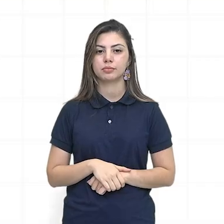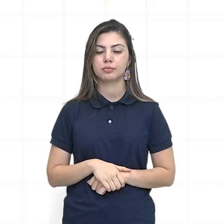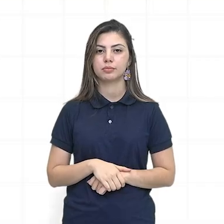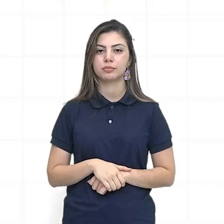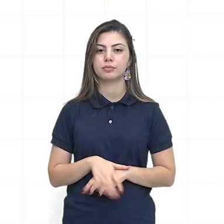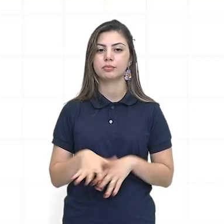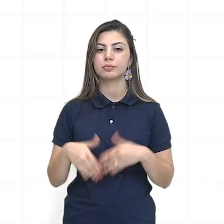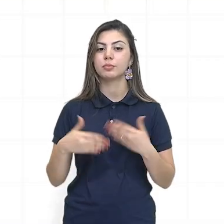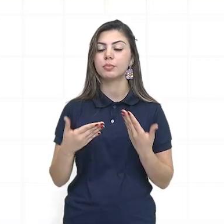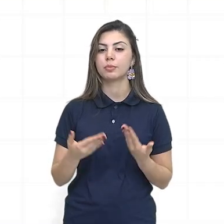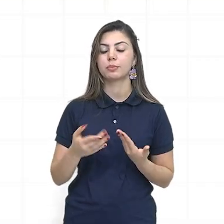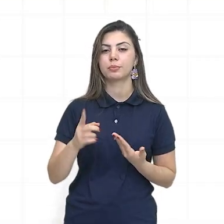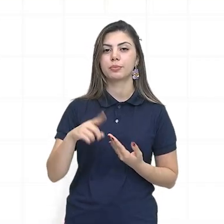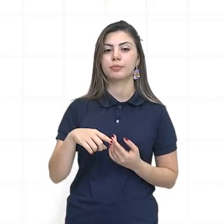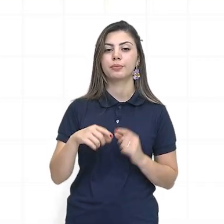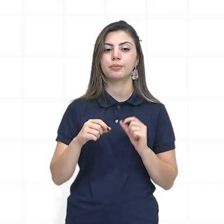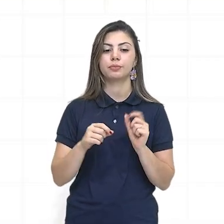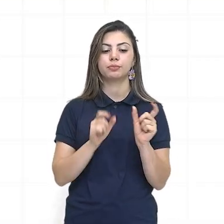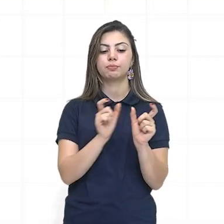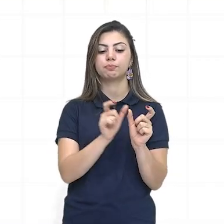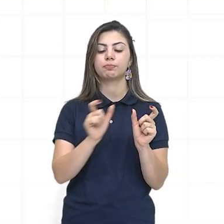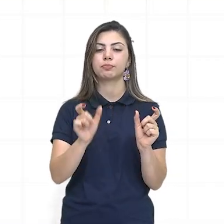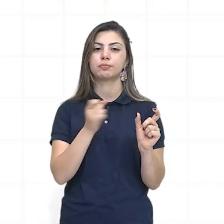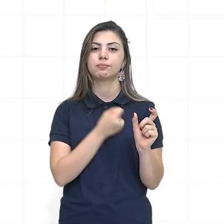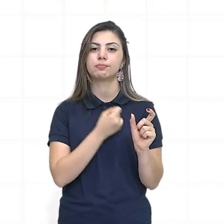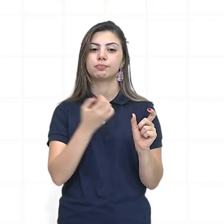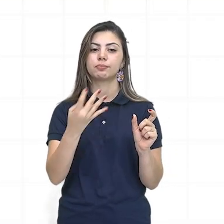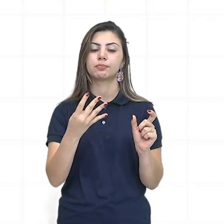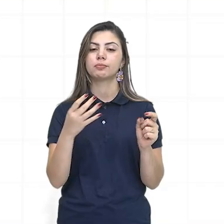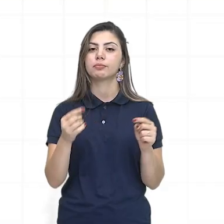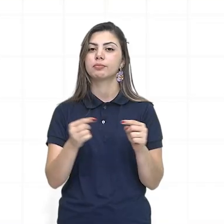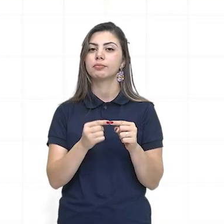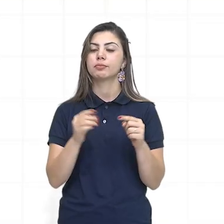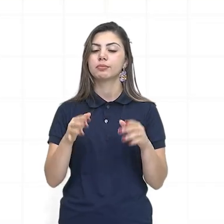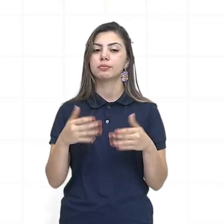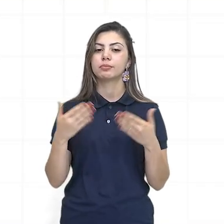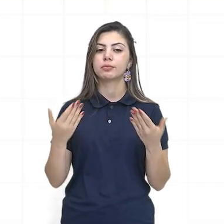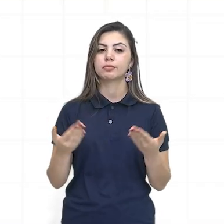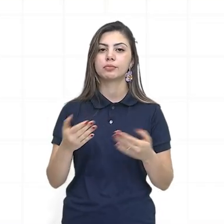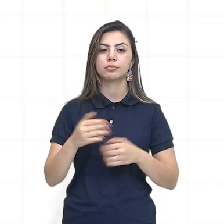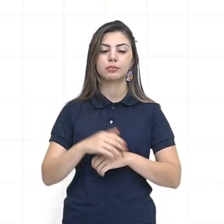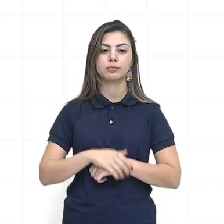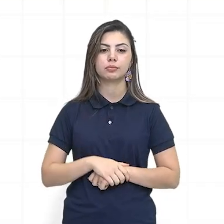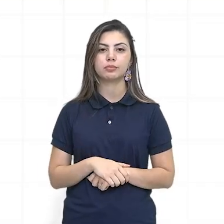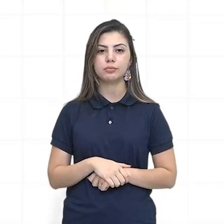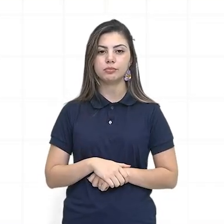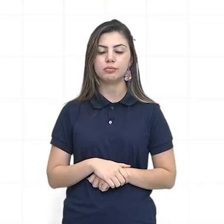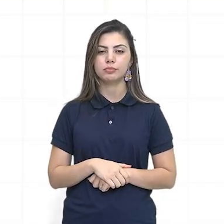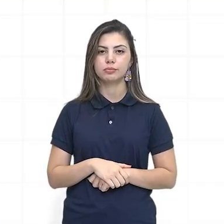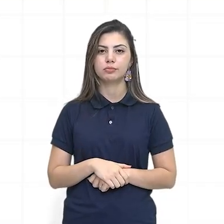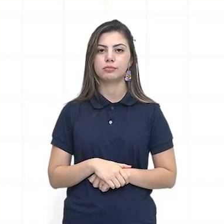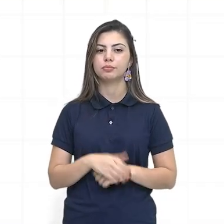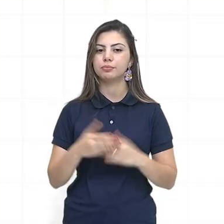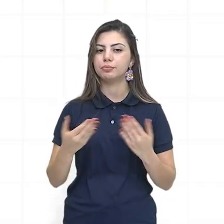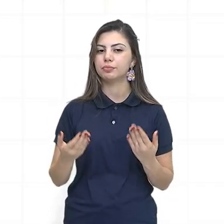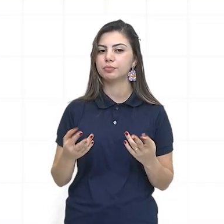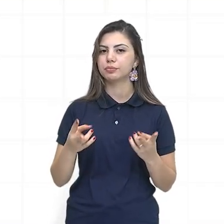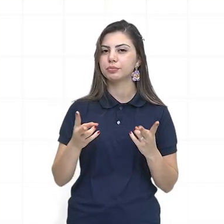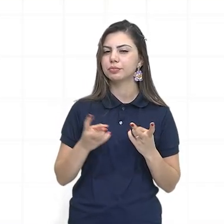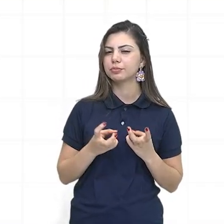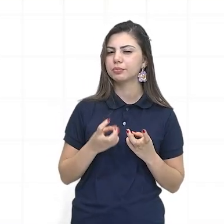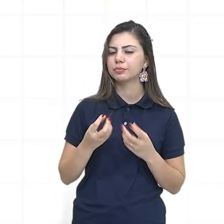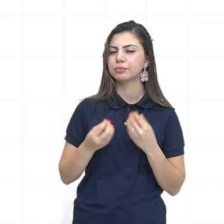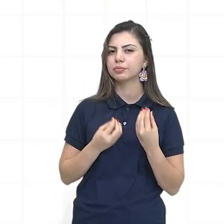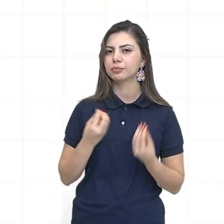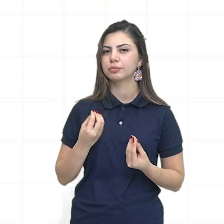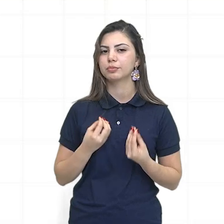a seguinte: qual o valor posicional do algarismo 4? Certo? Então, ó, observe que